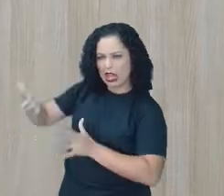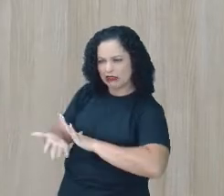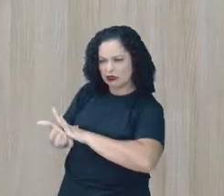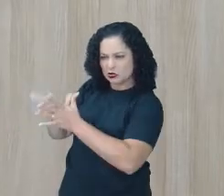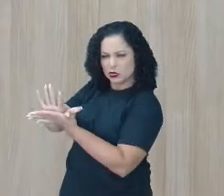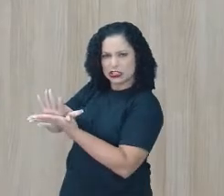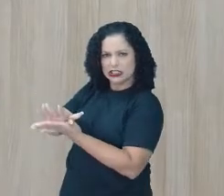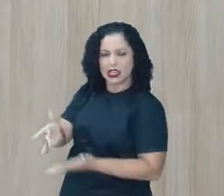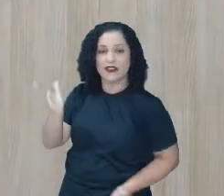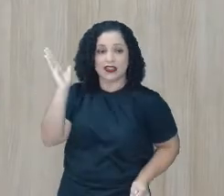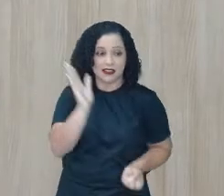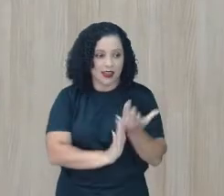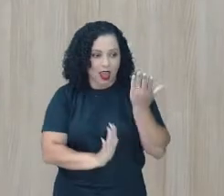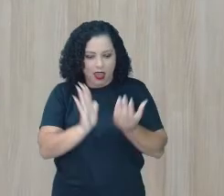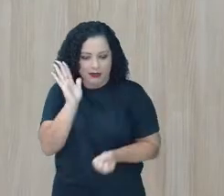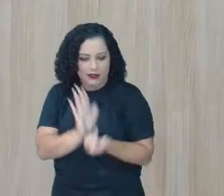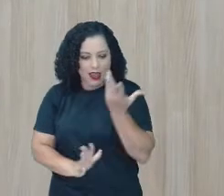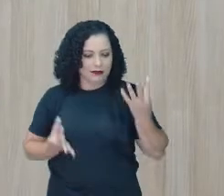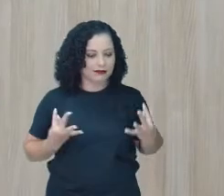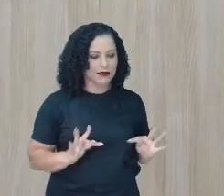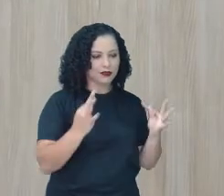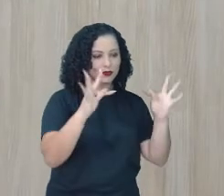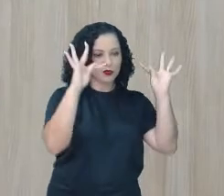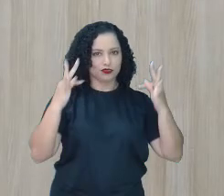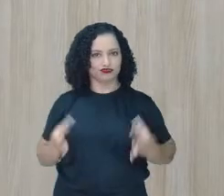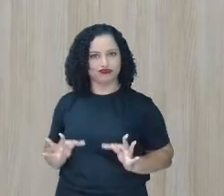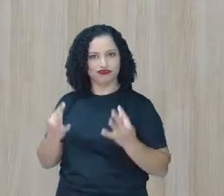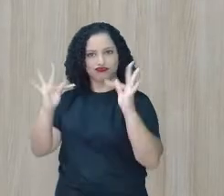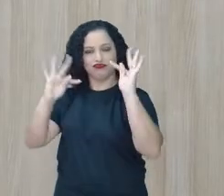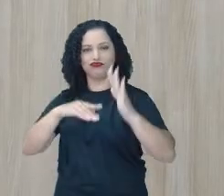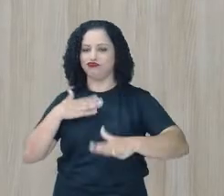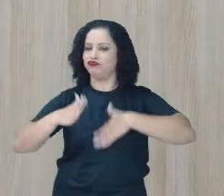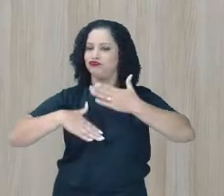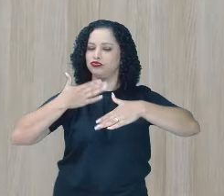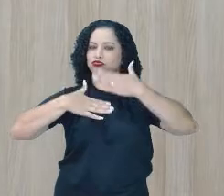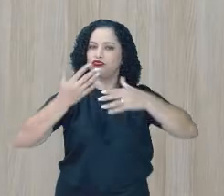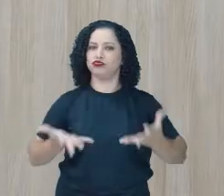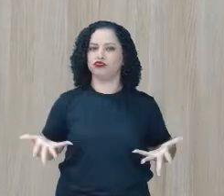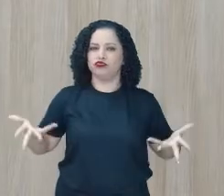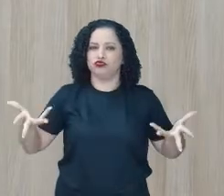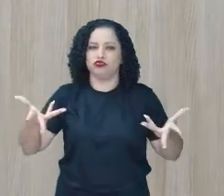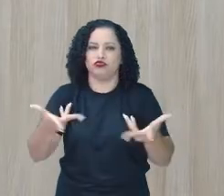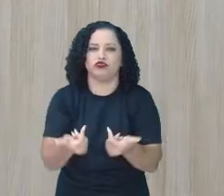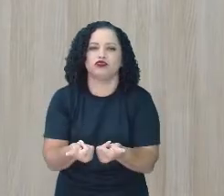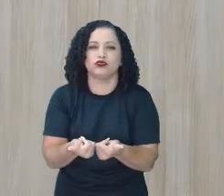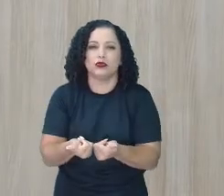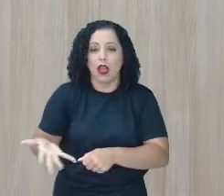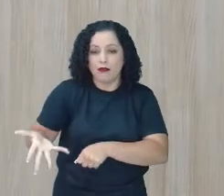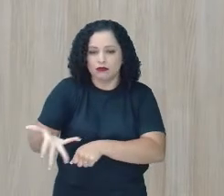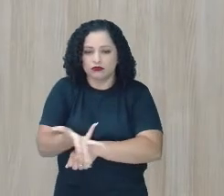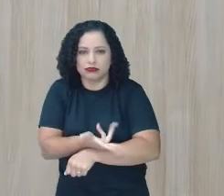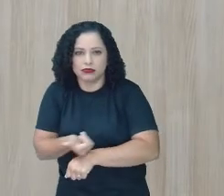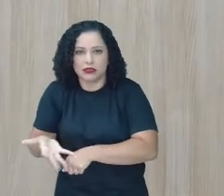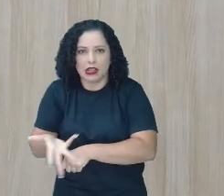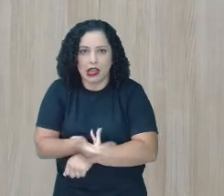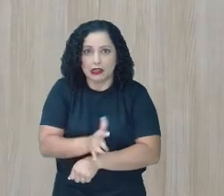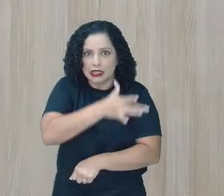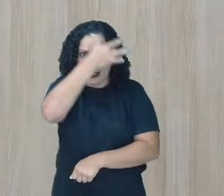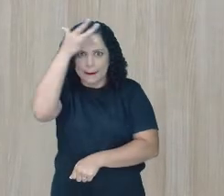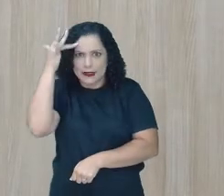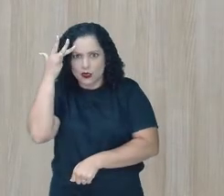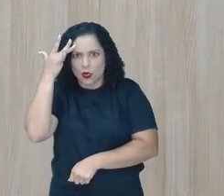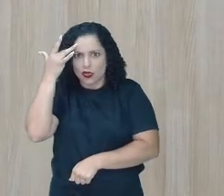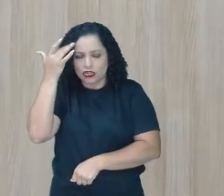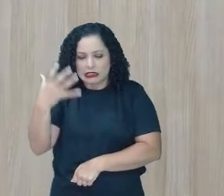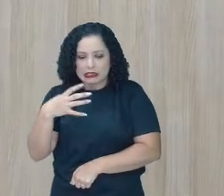criando tecnologia, vai tornando elas cada vez mais refinadas e o homem começou a ficar com medo. Eita, será que